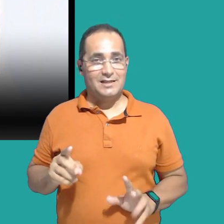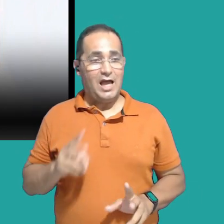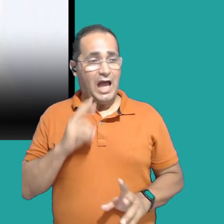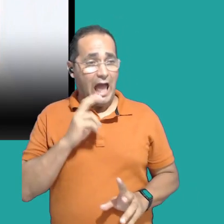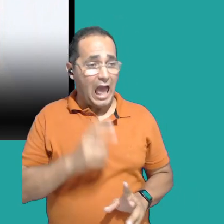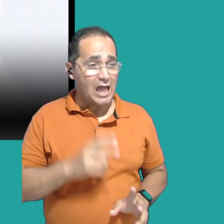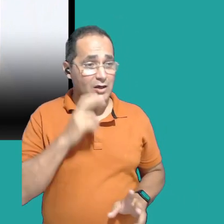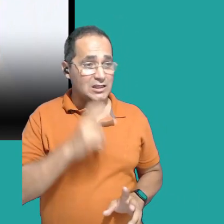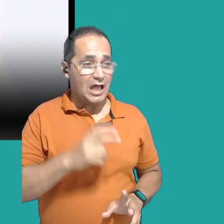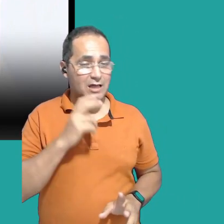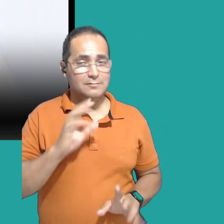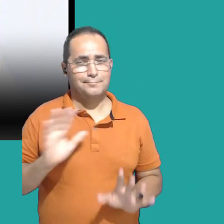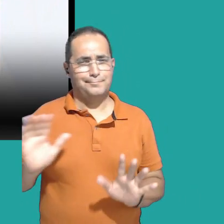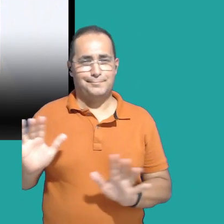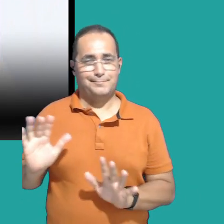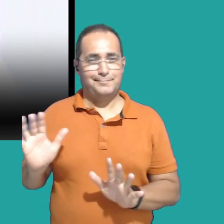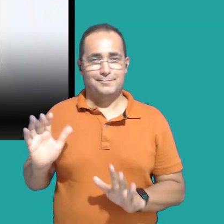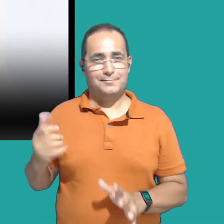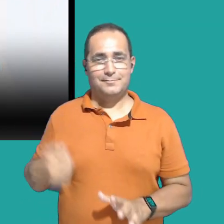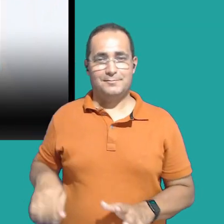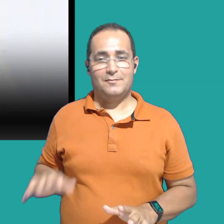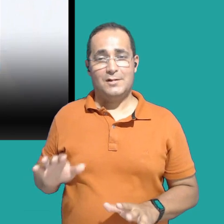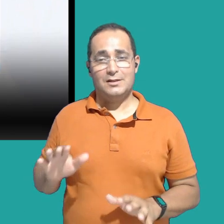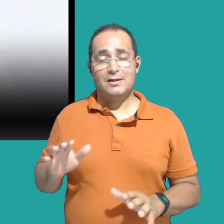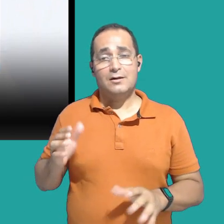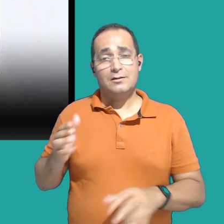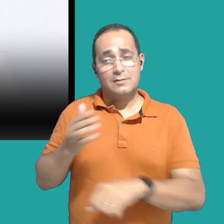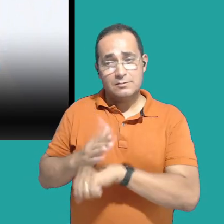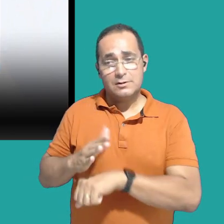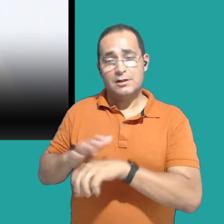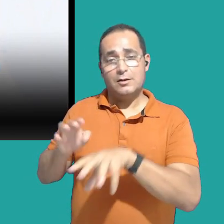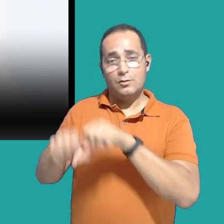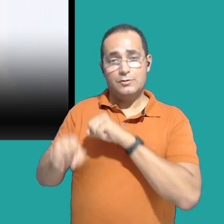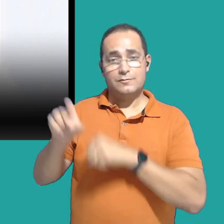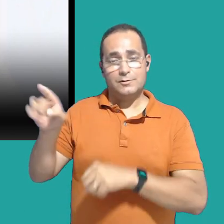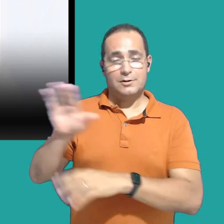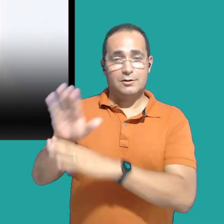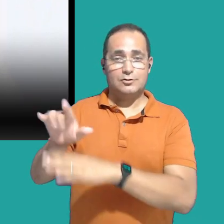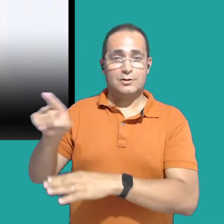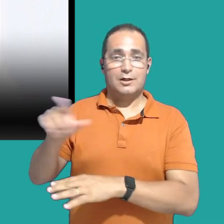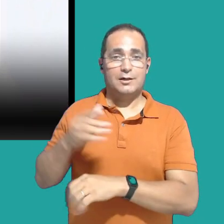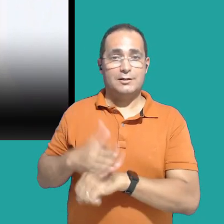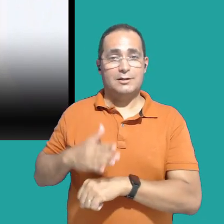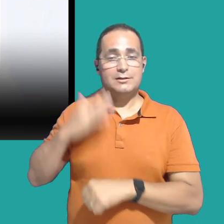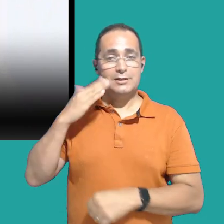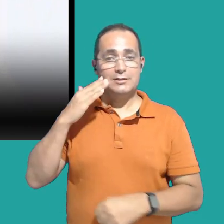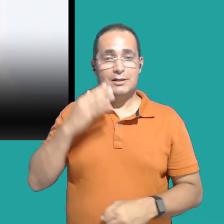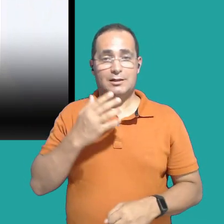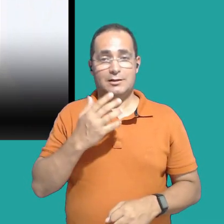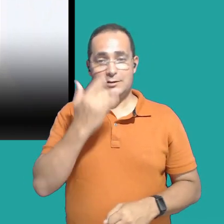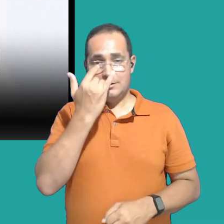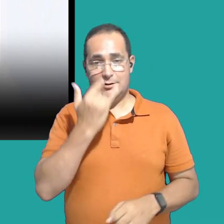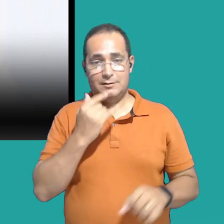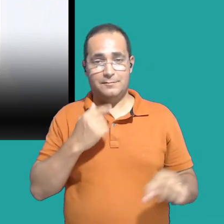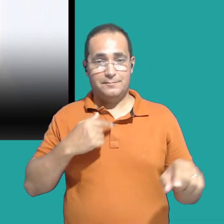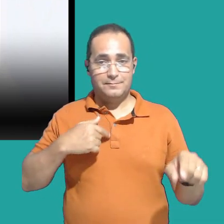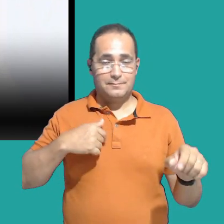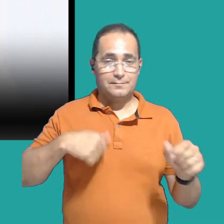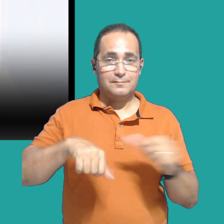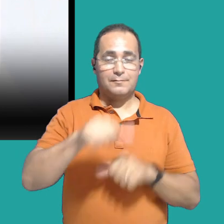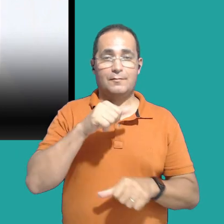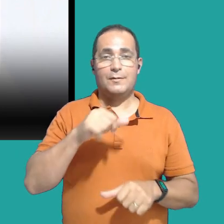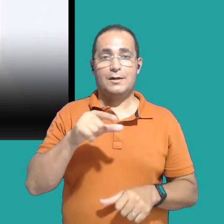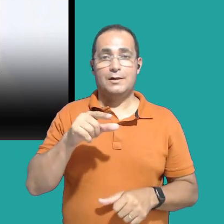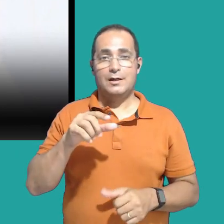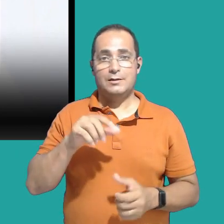que ele continue se você não gritar, moço. Então, assim, eu acho que além dessa preparação dos funcionários, é importante que